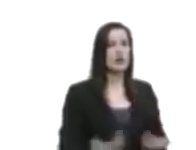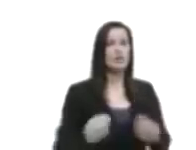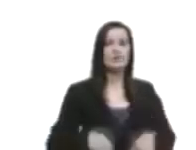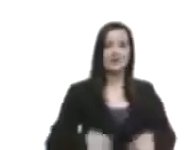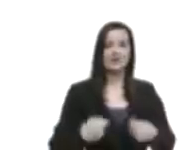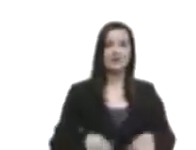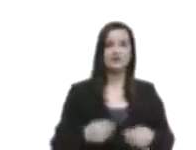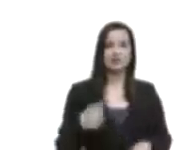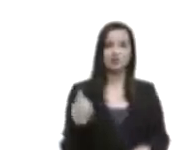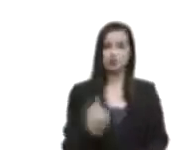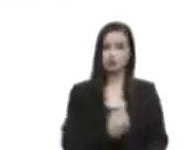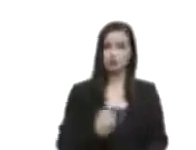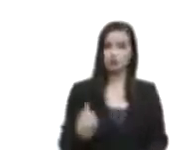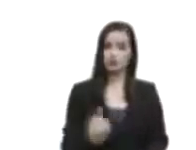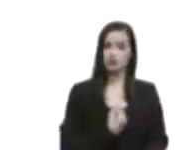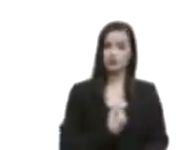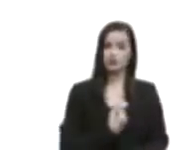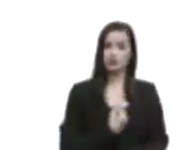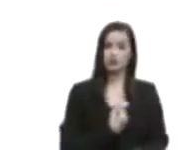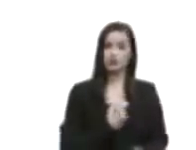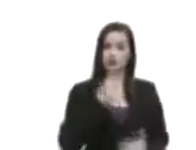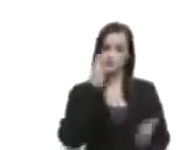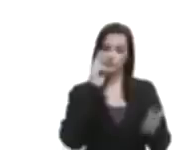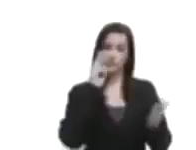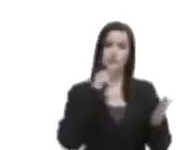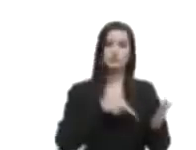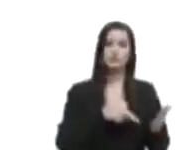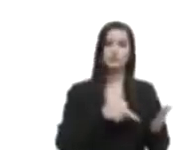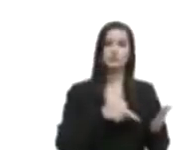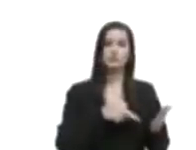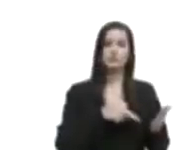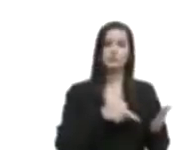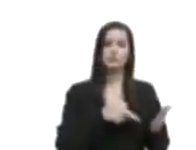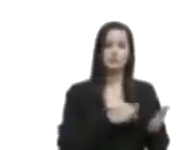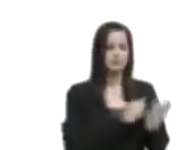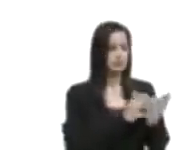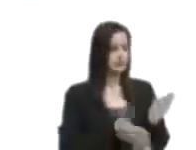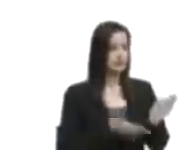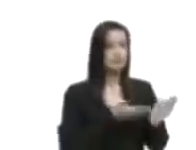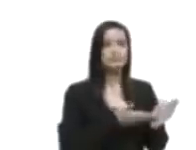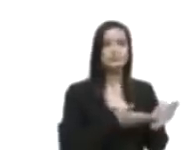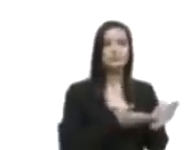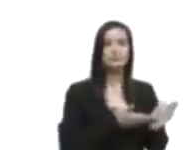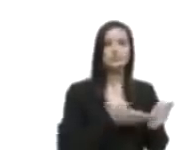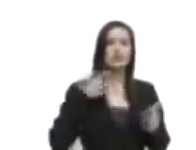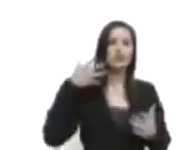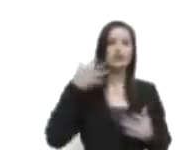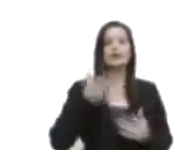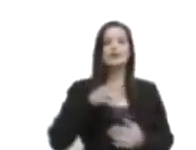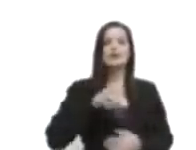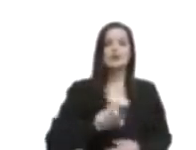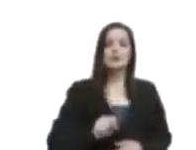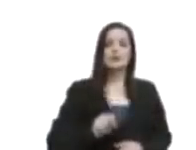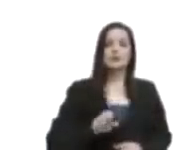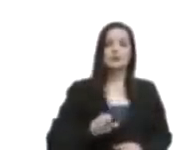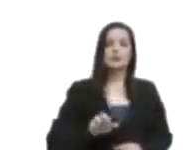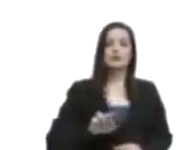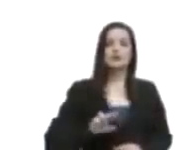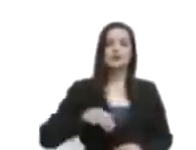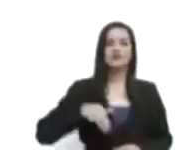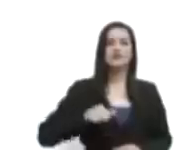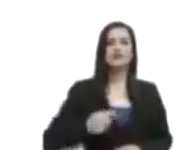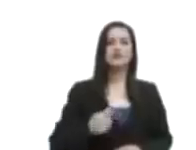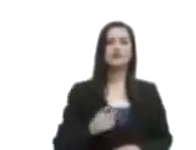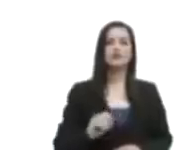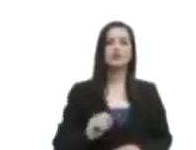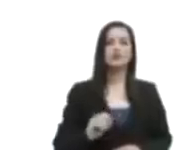que nós voltarmos nossos olhos para o Sermão do Monte. É nisso que consiste a minha